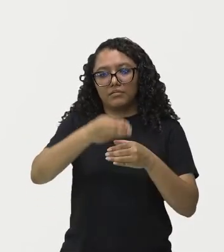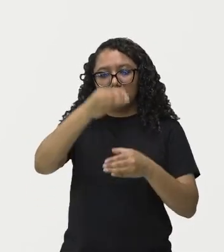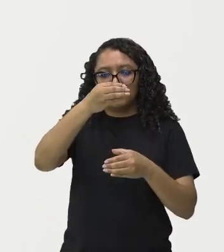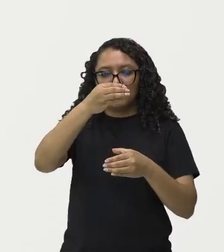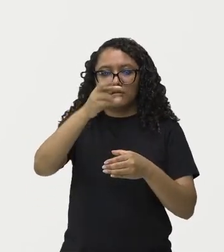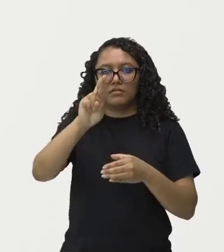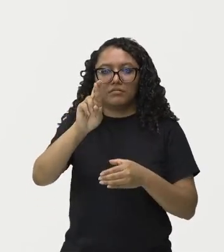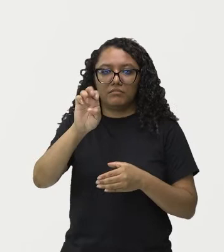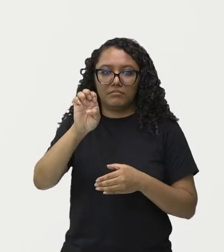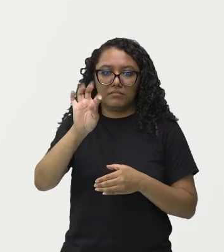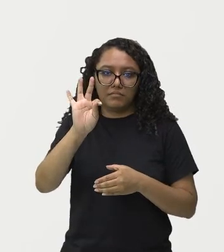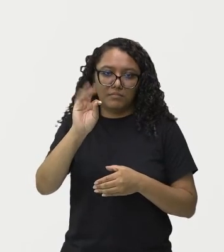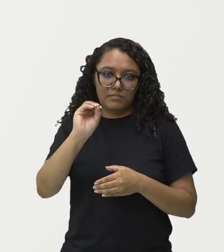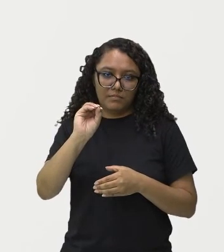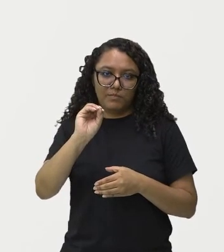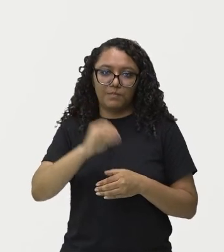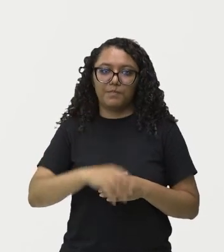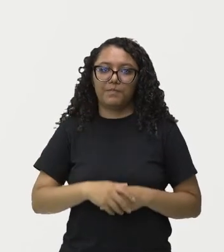reto.